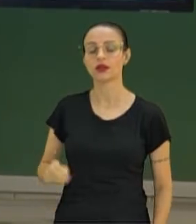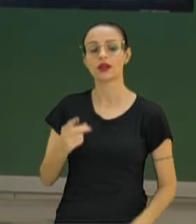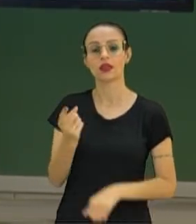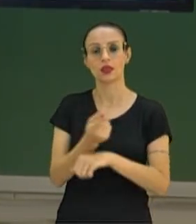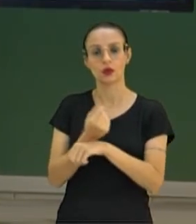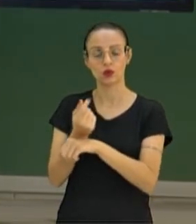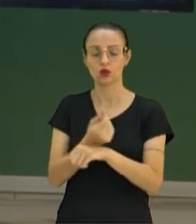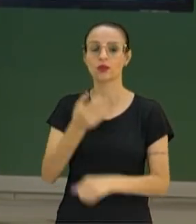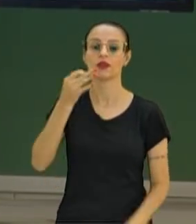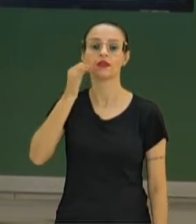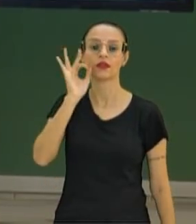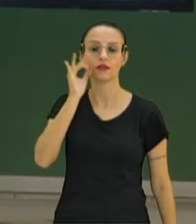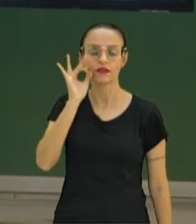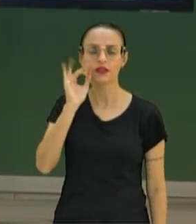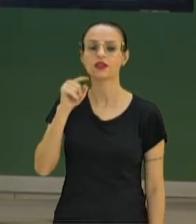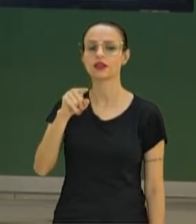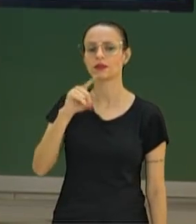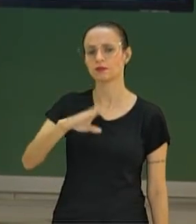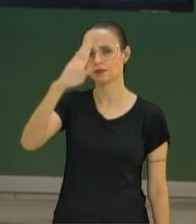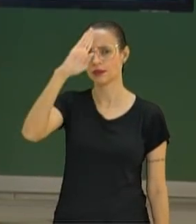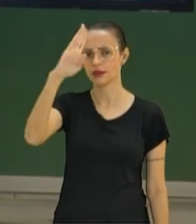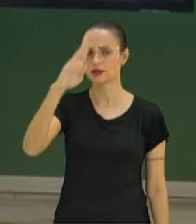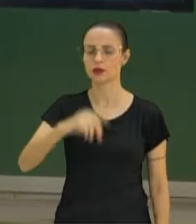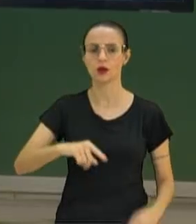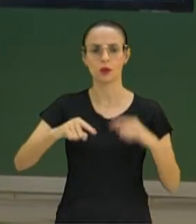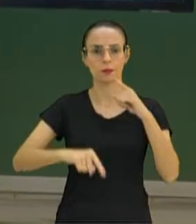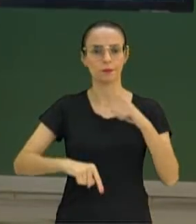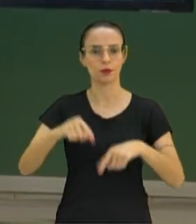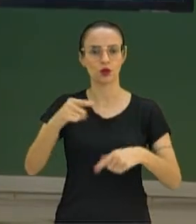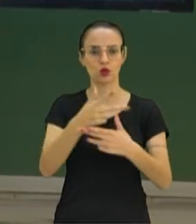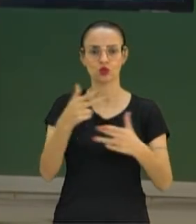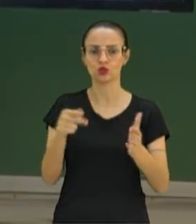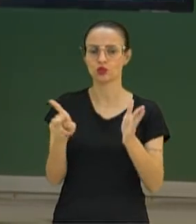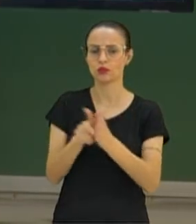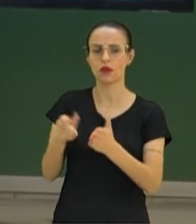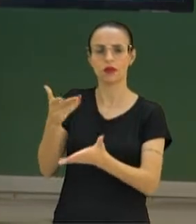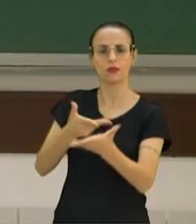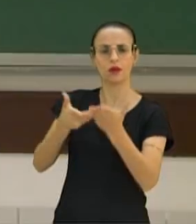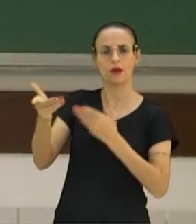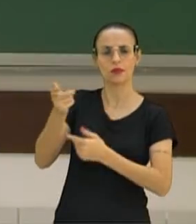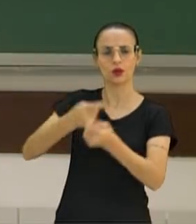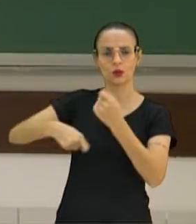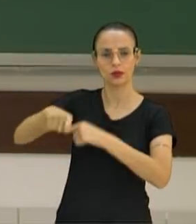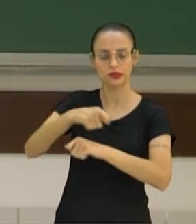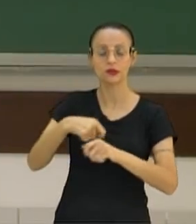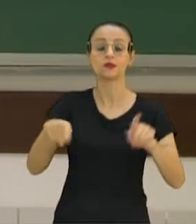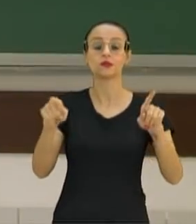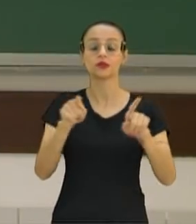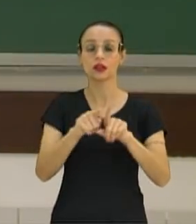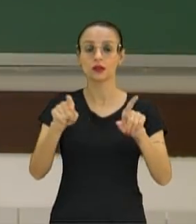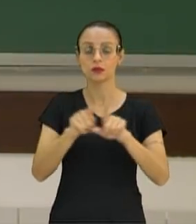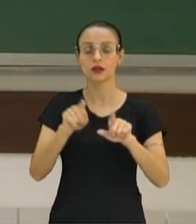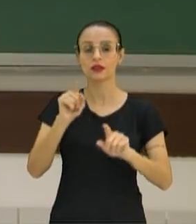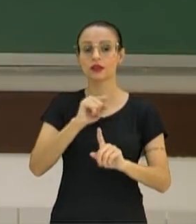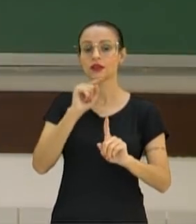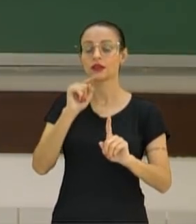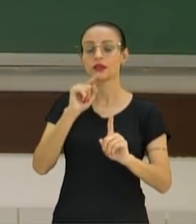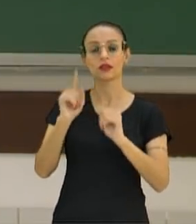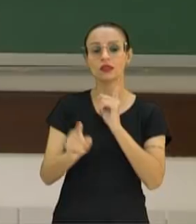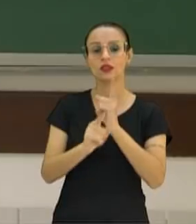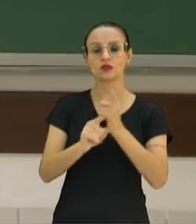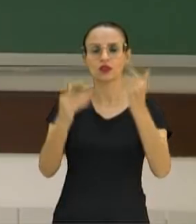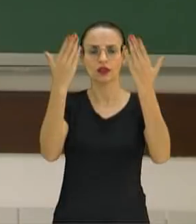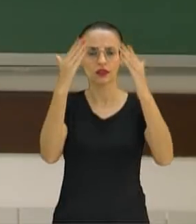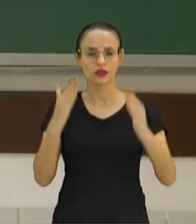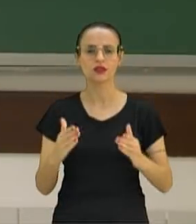gente vem trabalhando, né, como principal produto da nossa balança comercial, e a gente vai identificar, né, vamos analisar e estudar